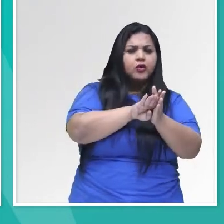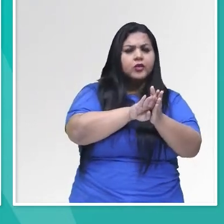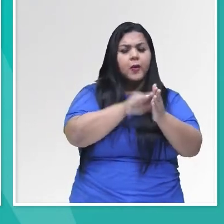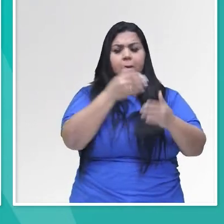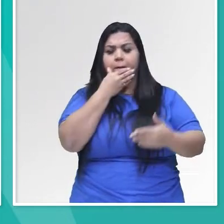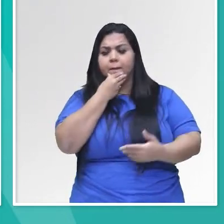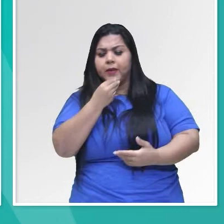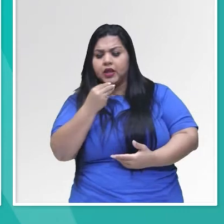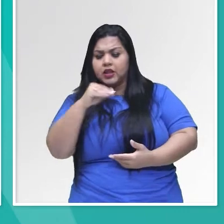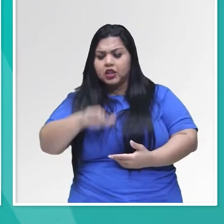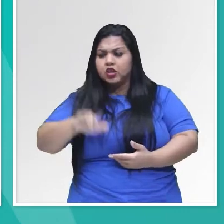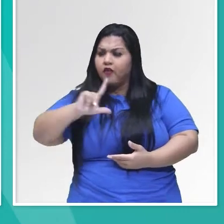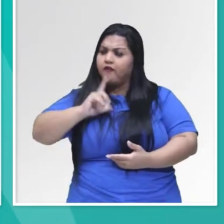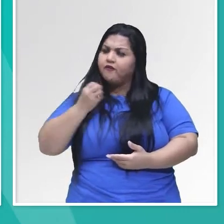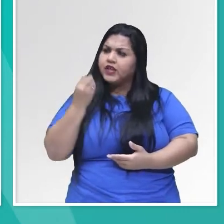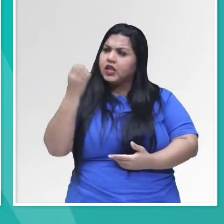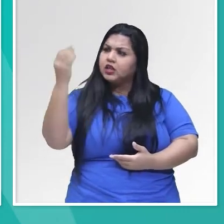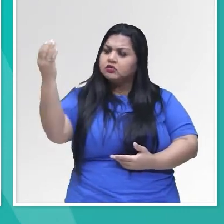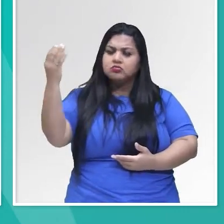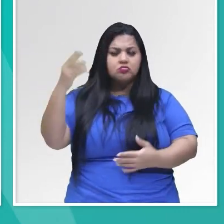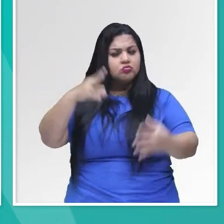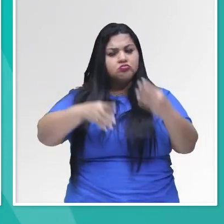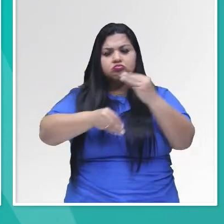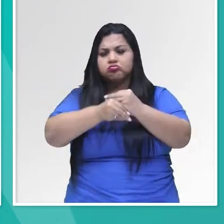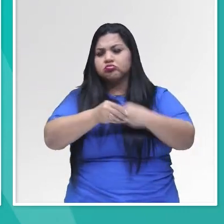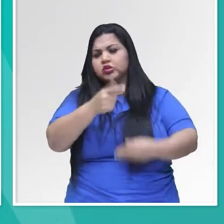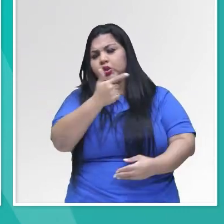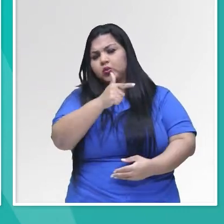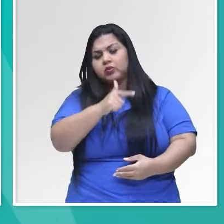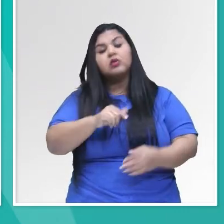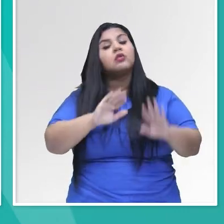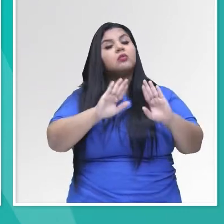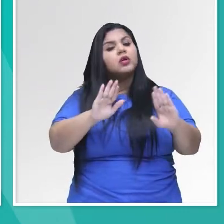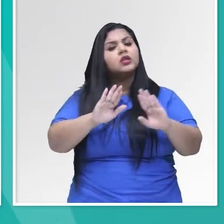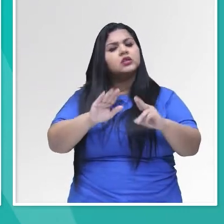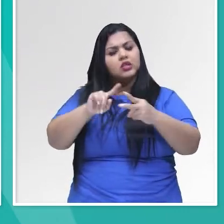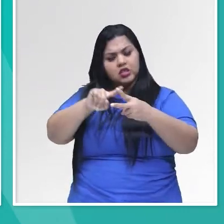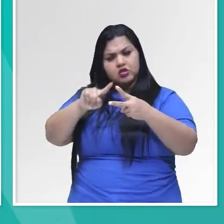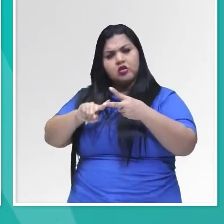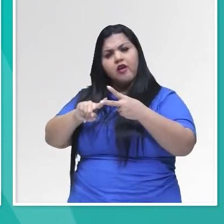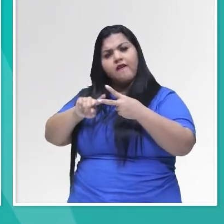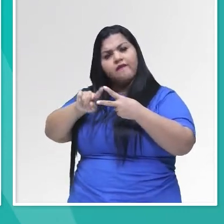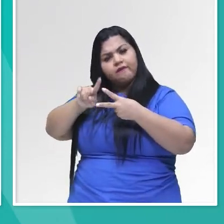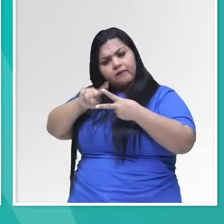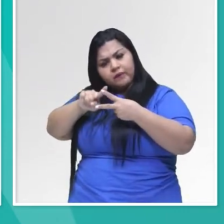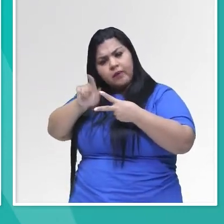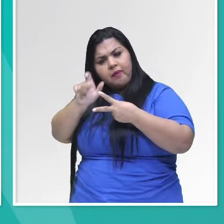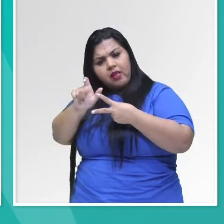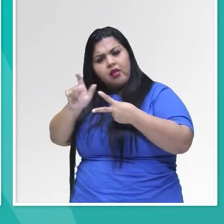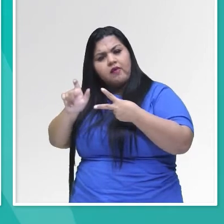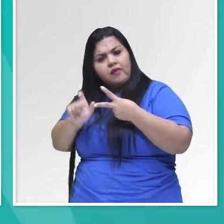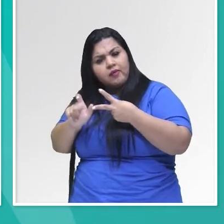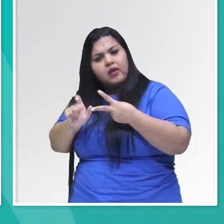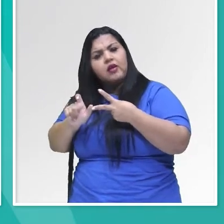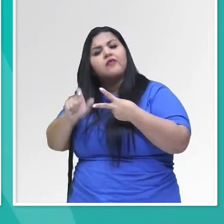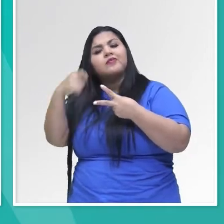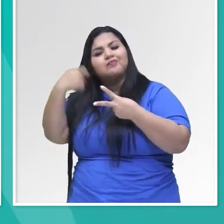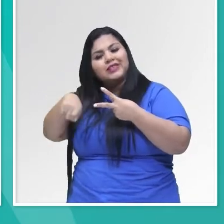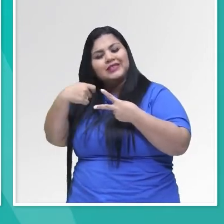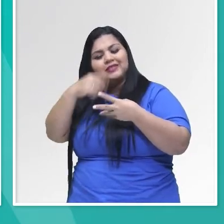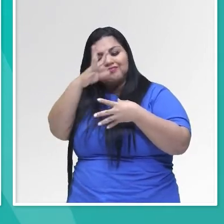menino viajou. Não pedem complemento. Agora, o menino visitou, o menino gostou, pedem complemento.